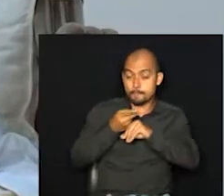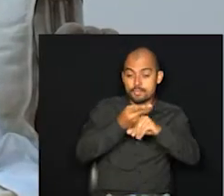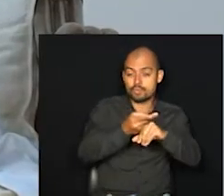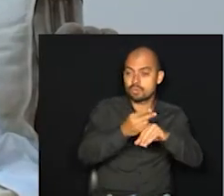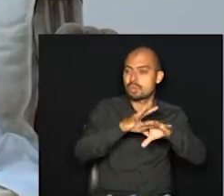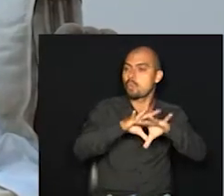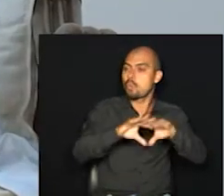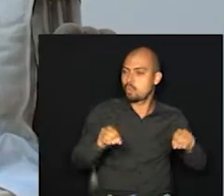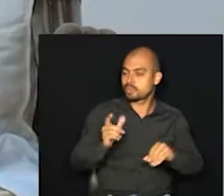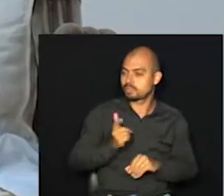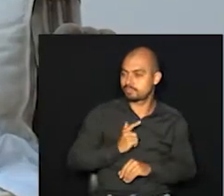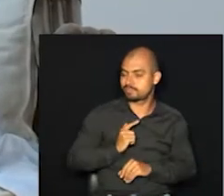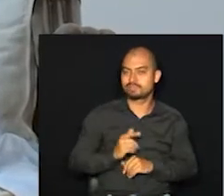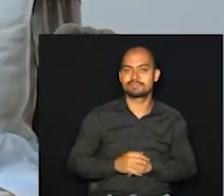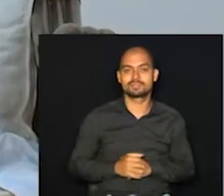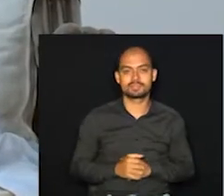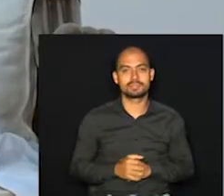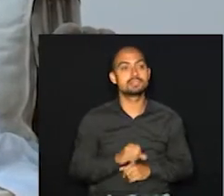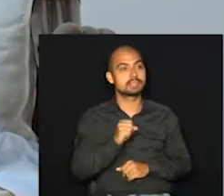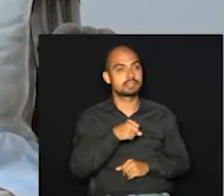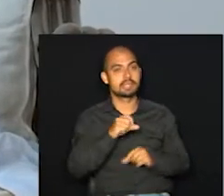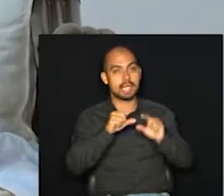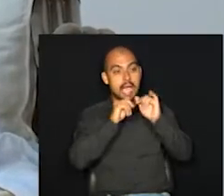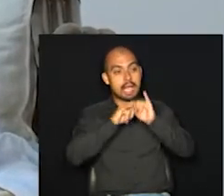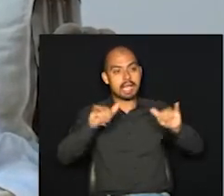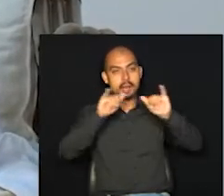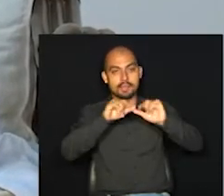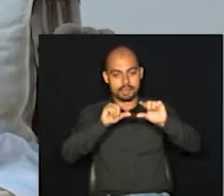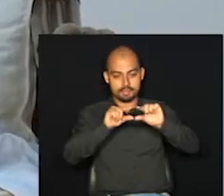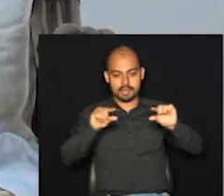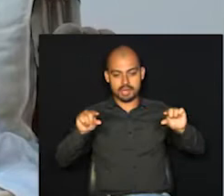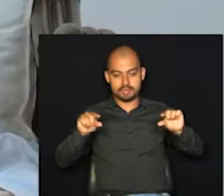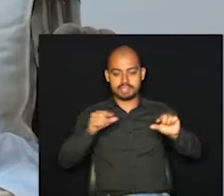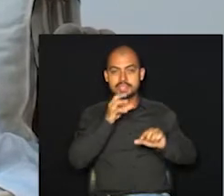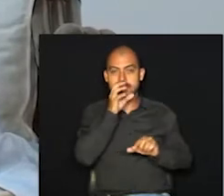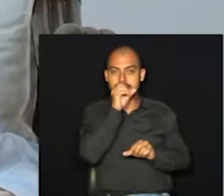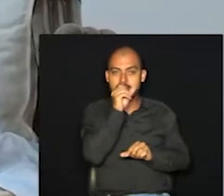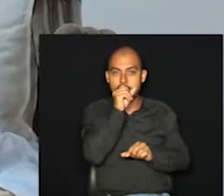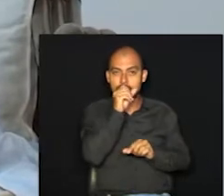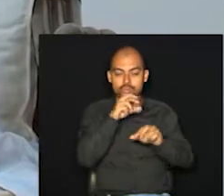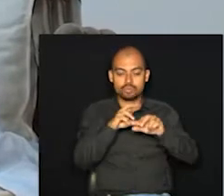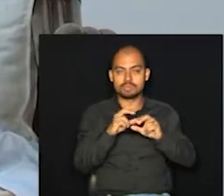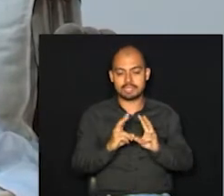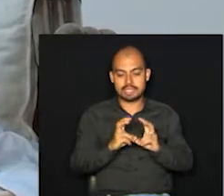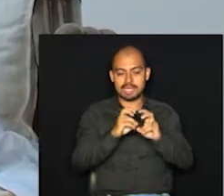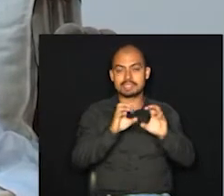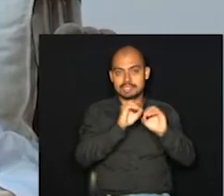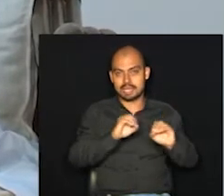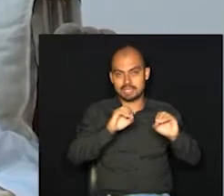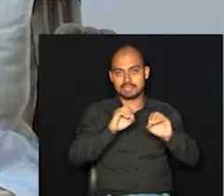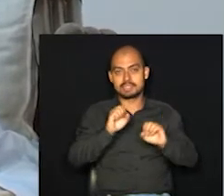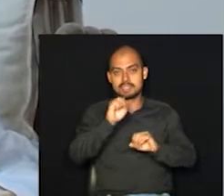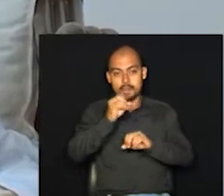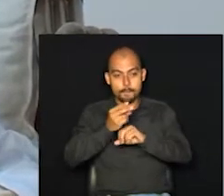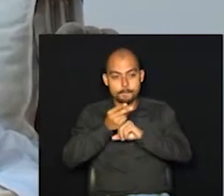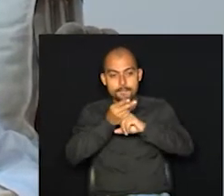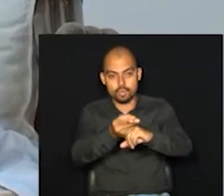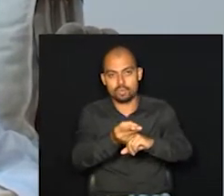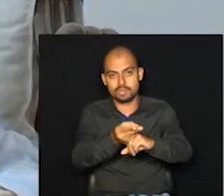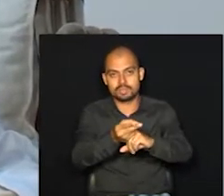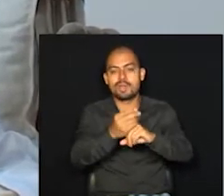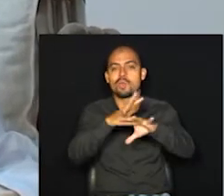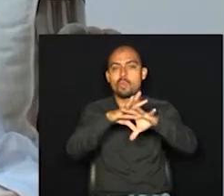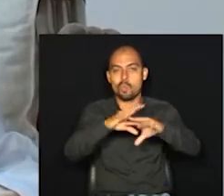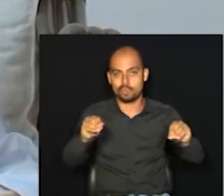Sem dúvida. Esse é o lema da nossa campanha Sábado Sem Câncer. Quem procura, cura. Ou seja, o